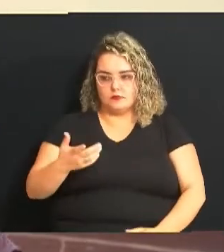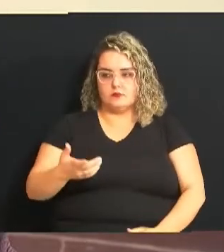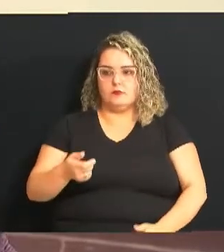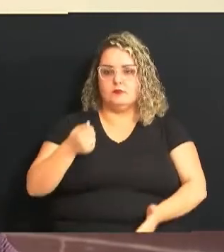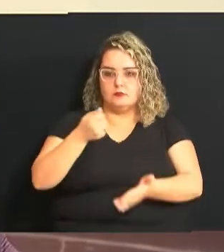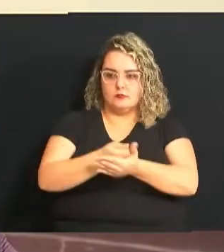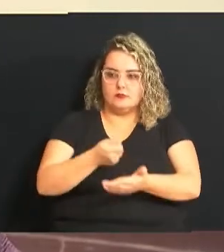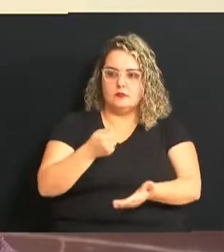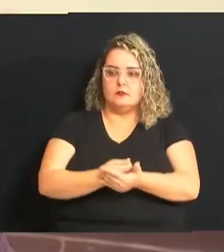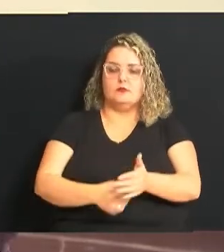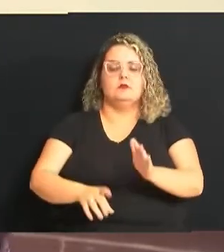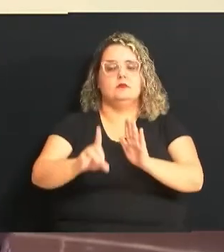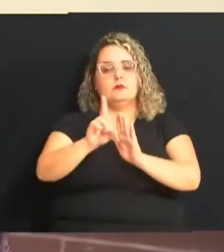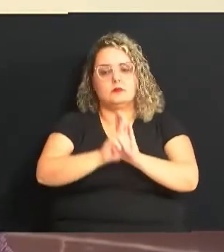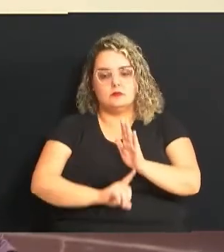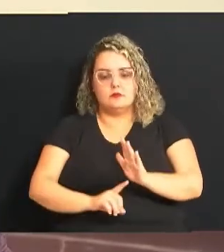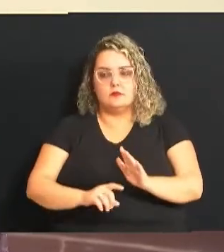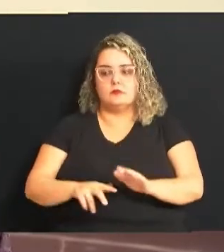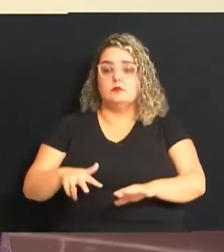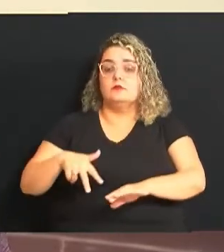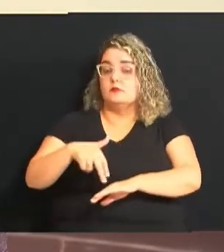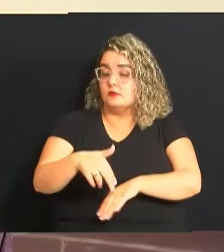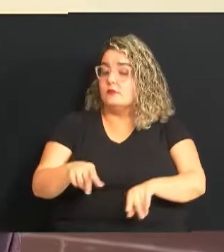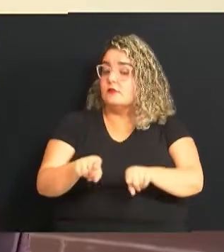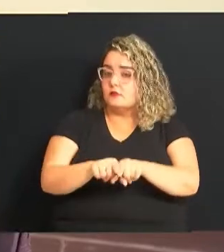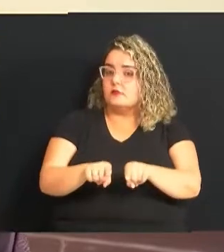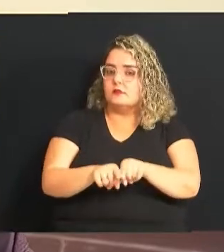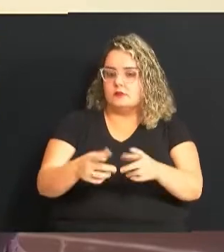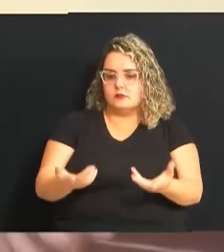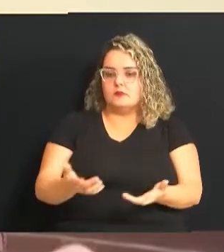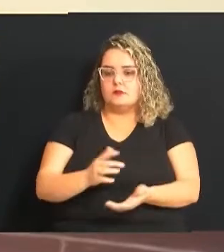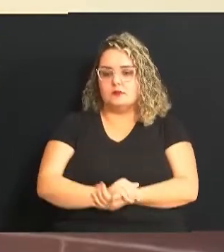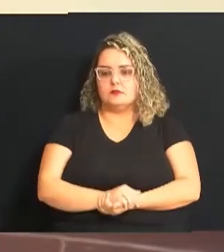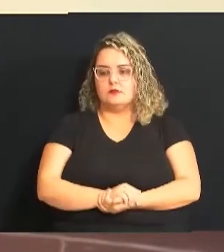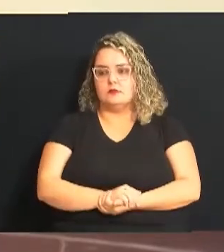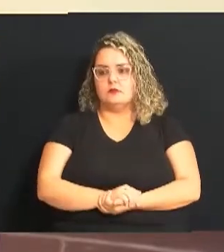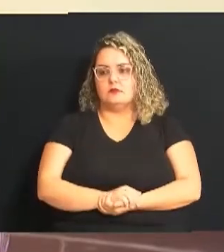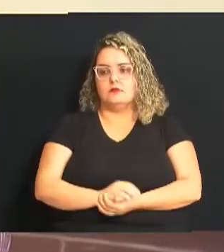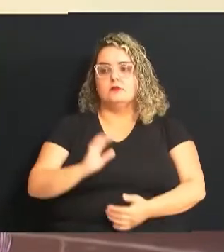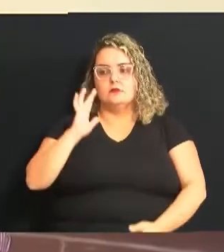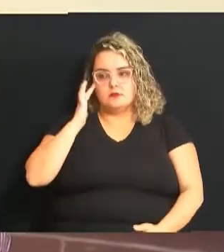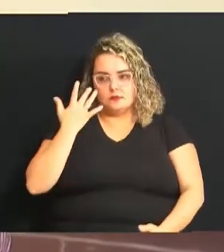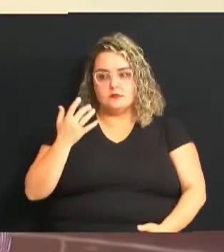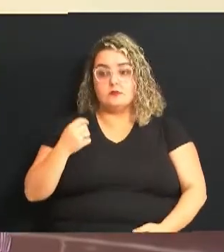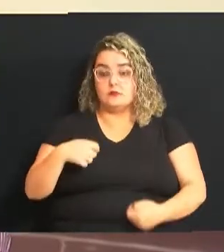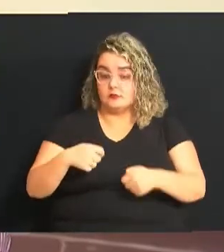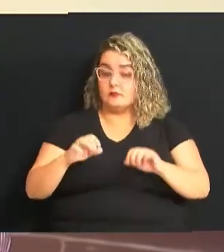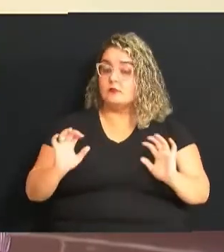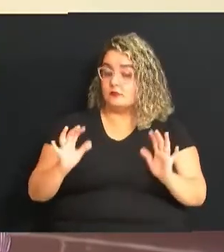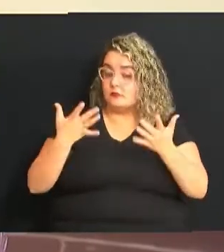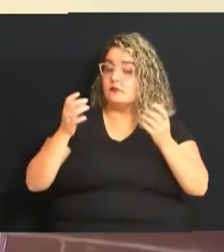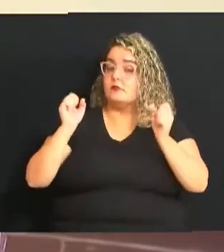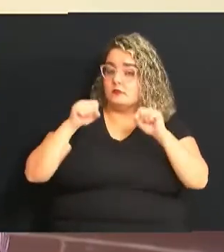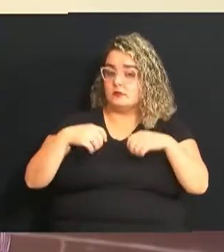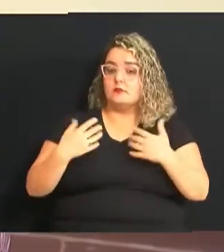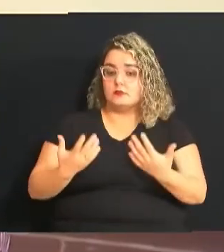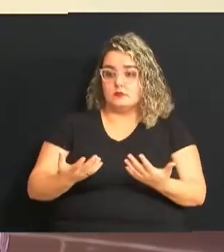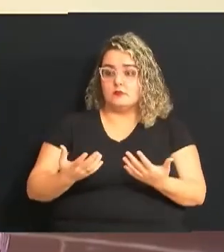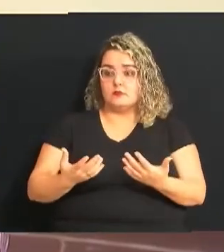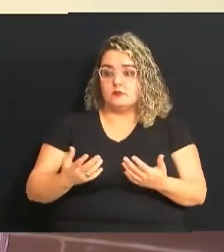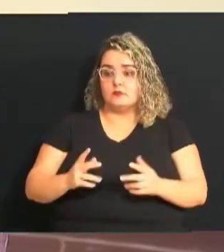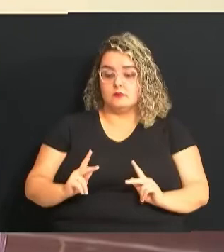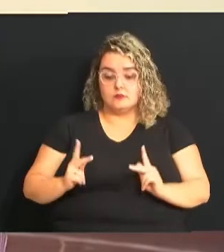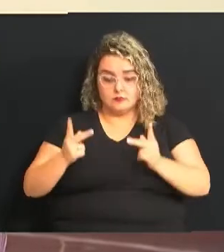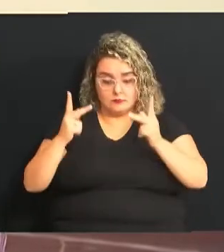deveres, direitos e de muito protagonismo. Então, eu acho que nós devemos celebrar, sim, a conquista que